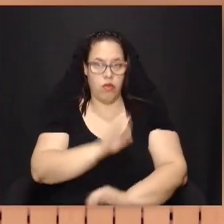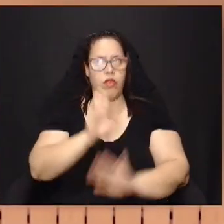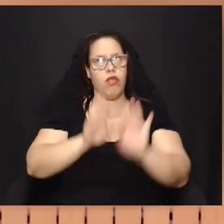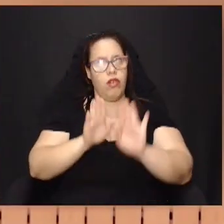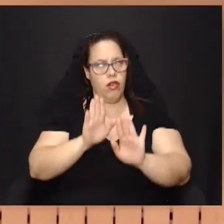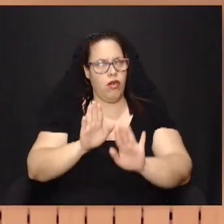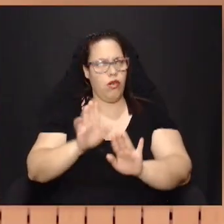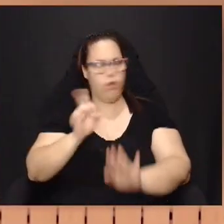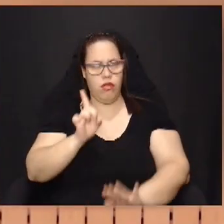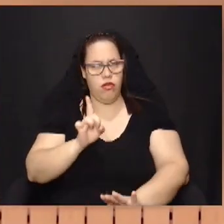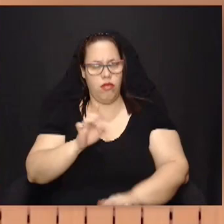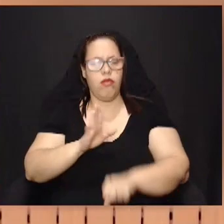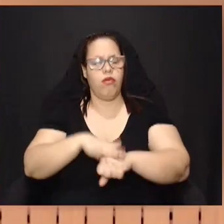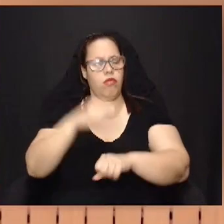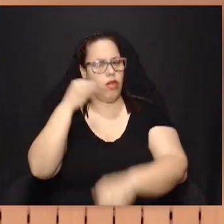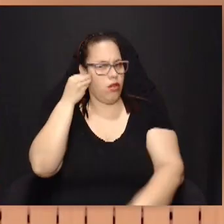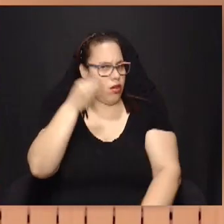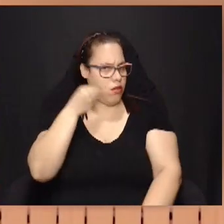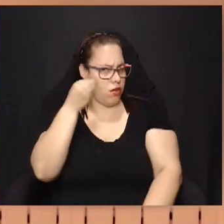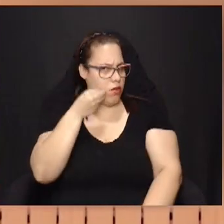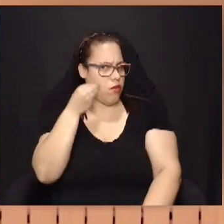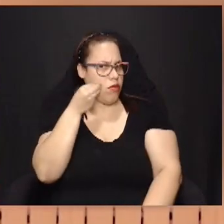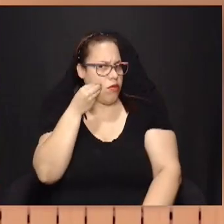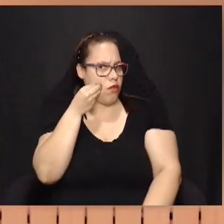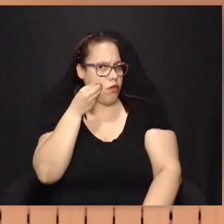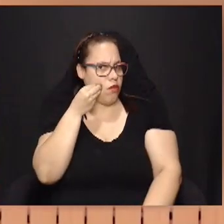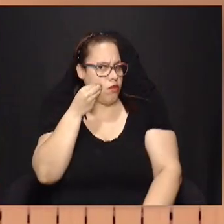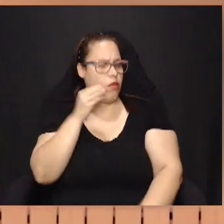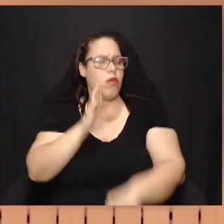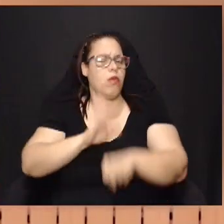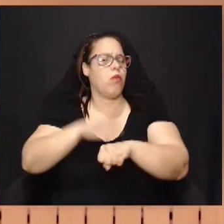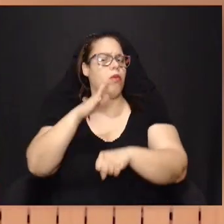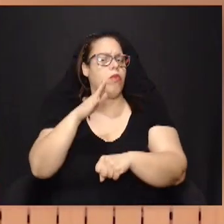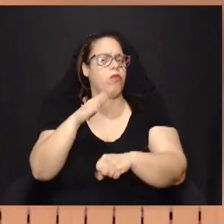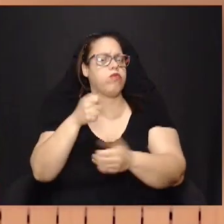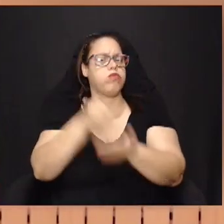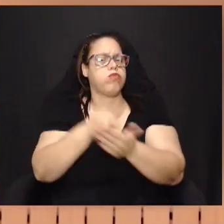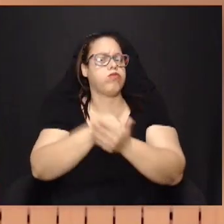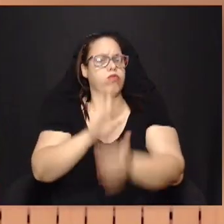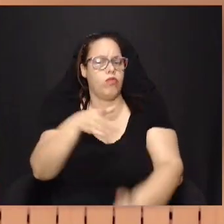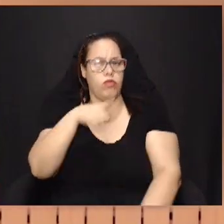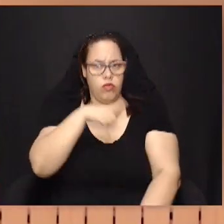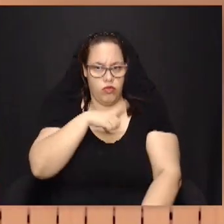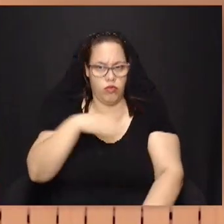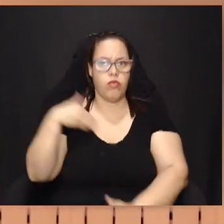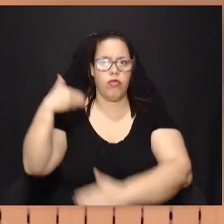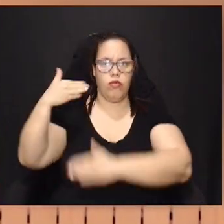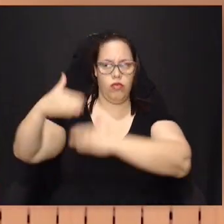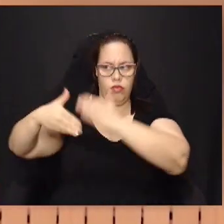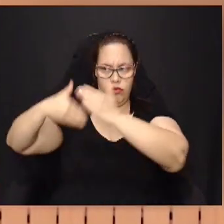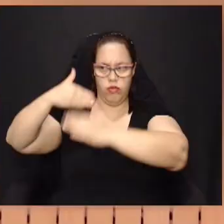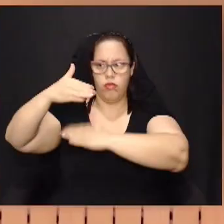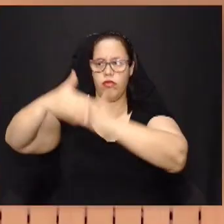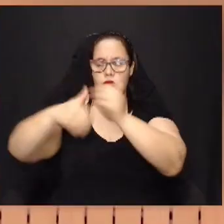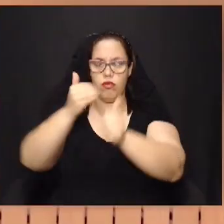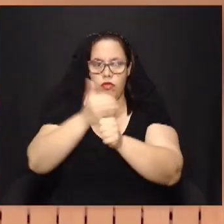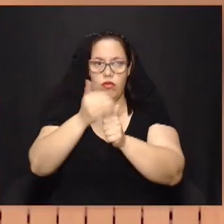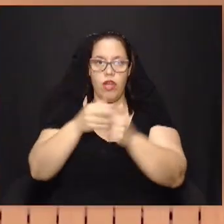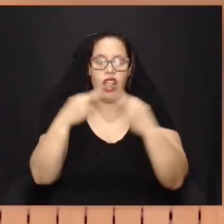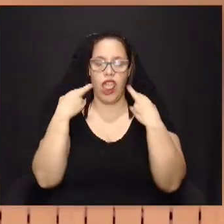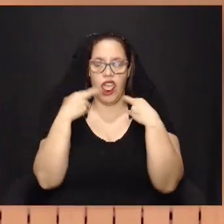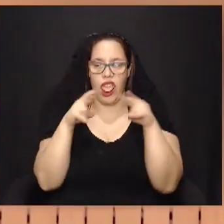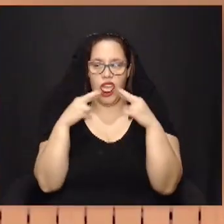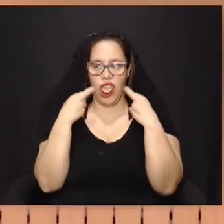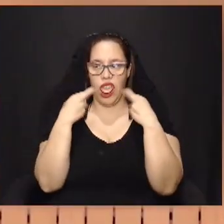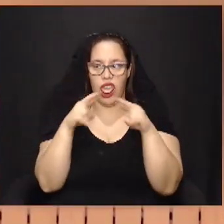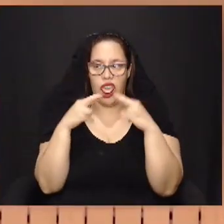tem muito mais experiência e talvez tenha muito mais cobrança do que eu já tive ao longo dos seus mandatos, que é a reclamação constante da